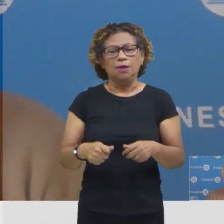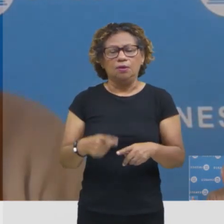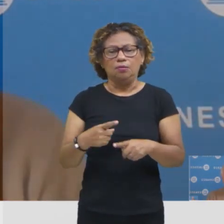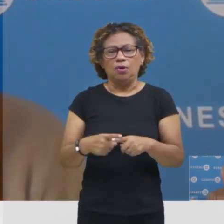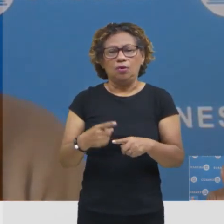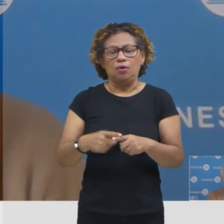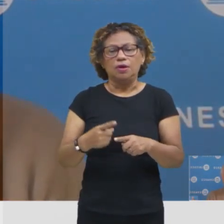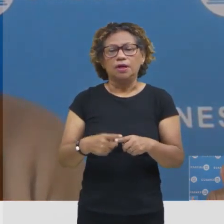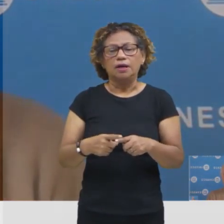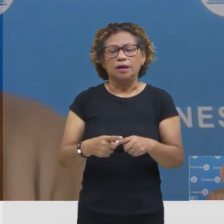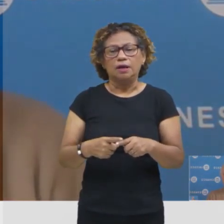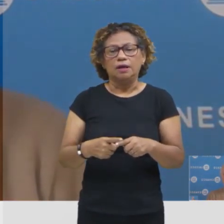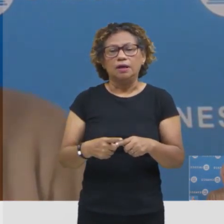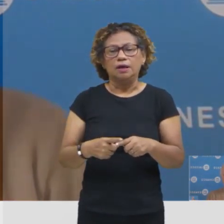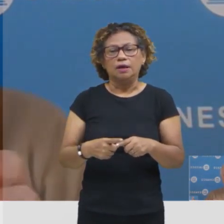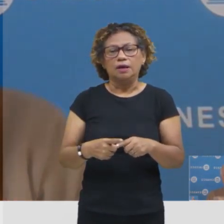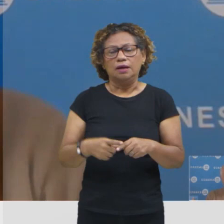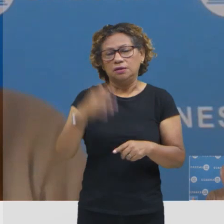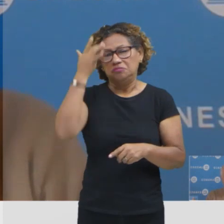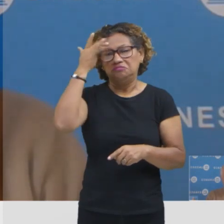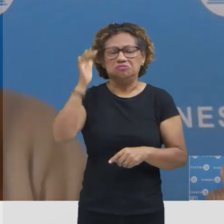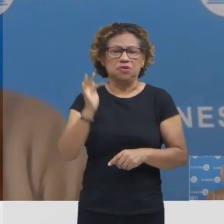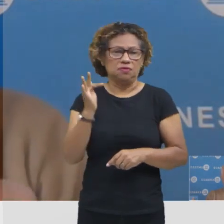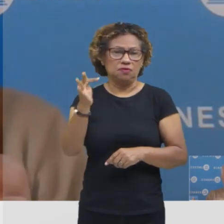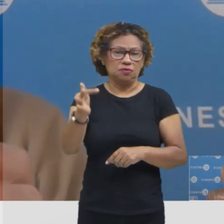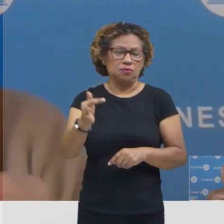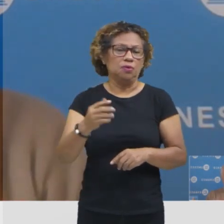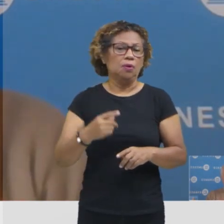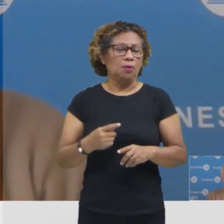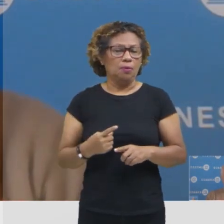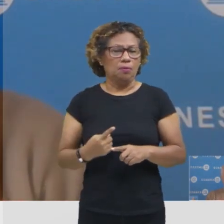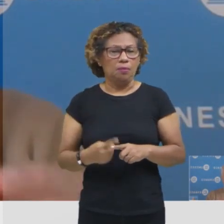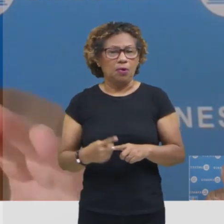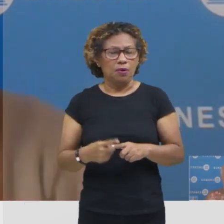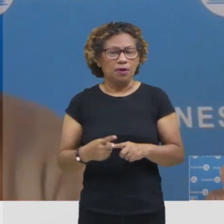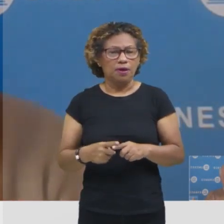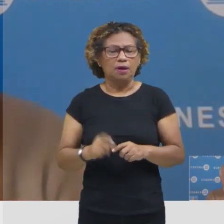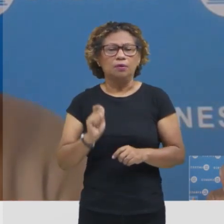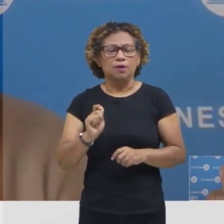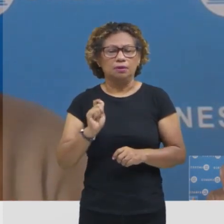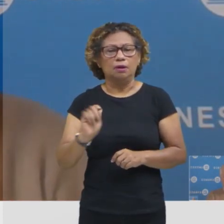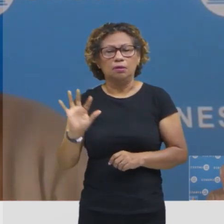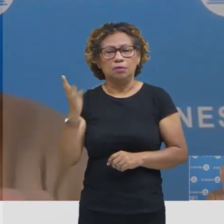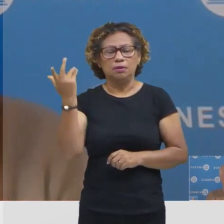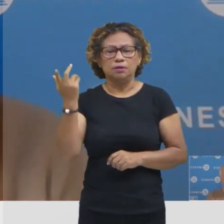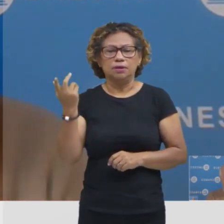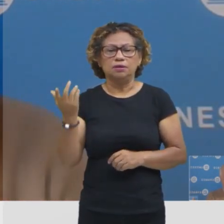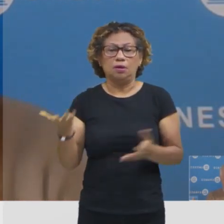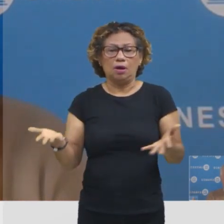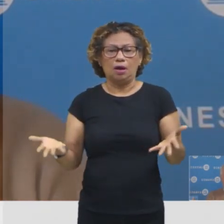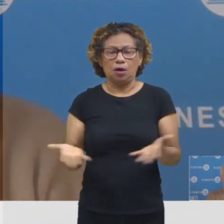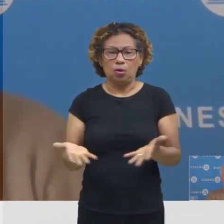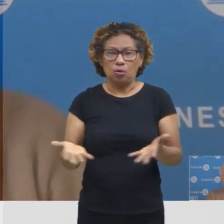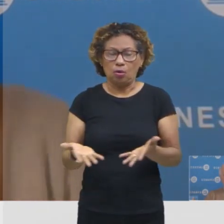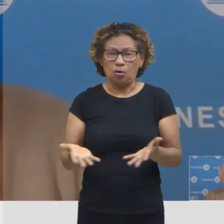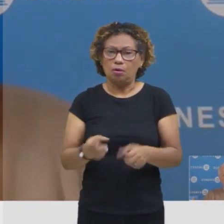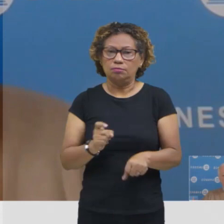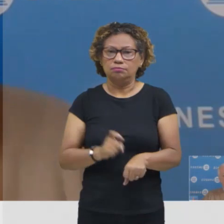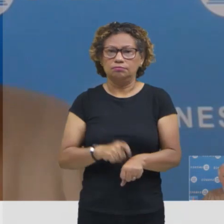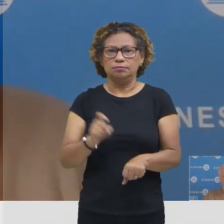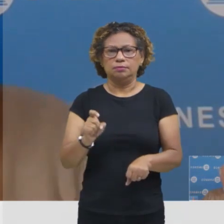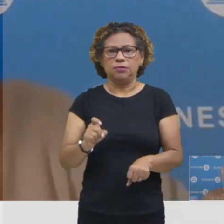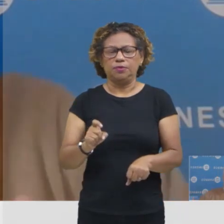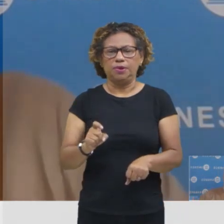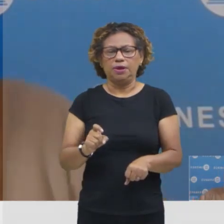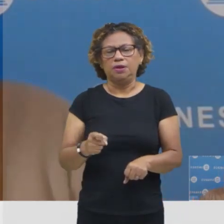previsões. Isto é, uma coisa é o que se está a passar agora, neste momento, e que